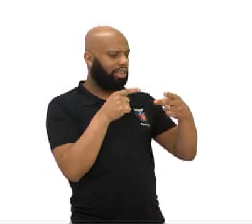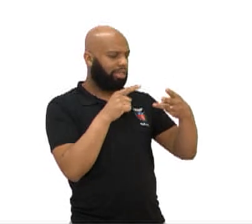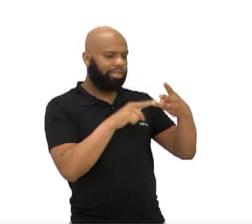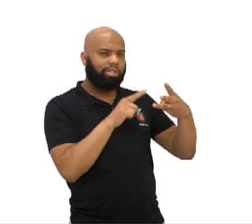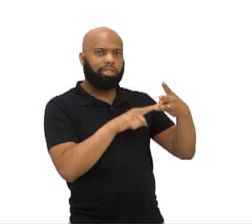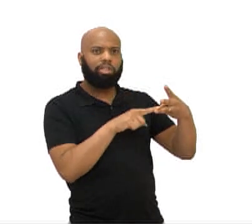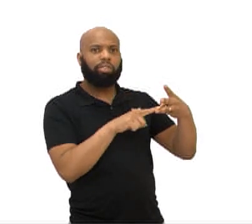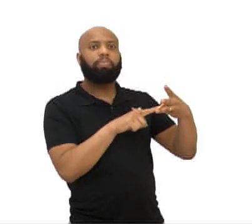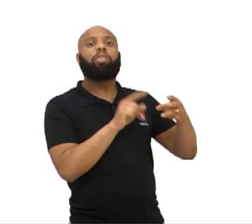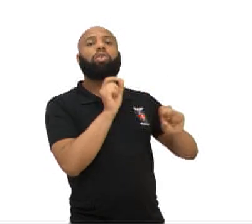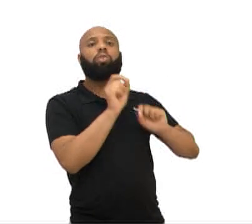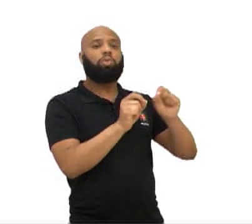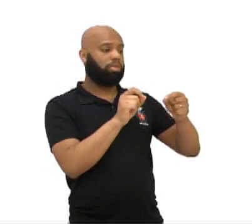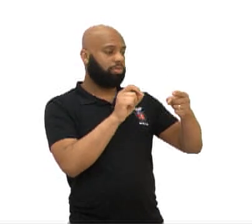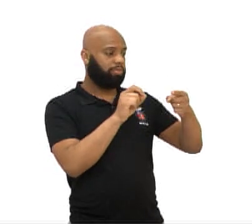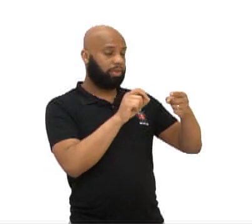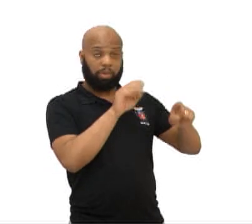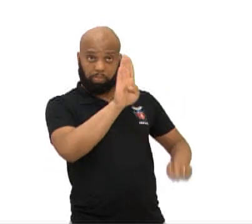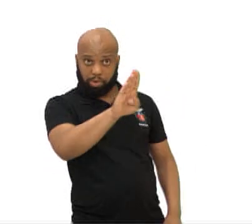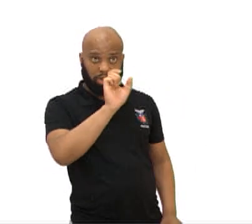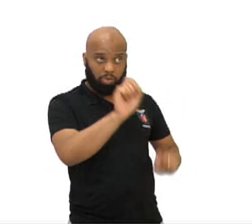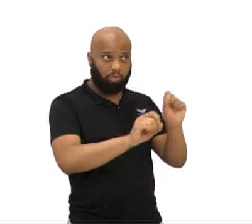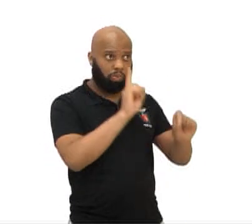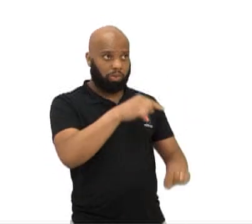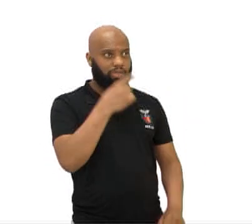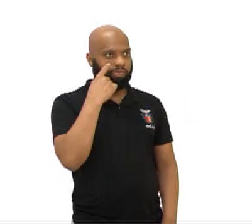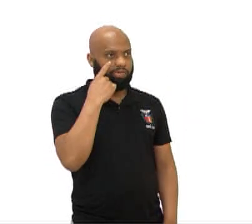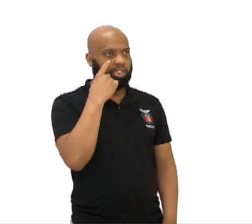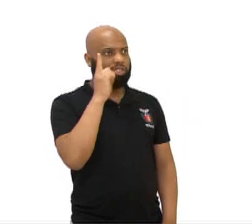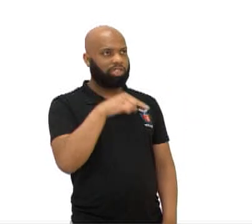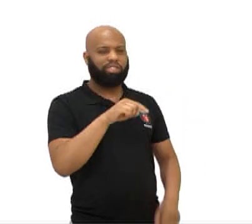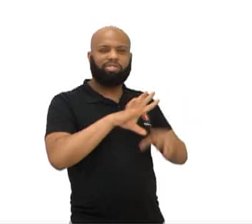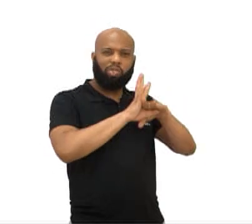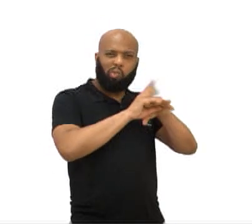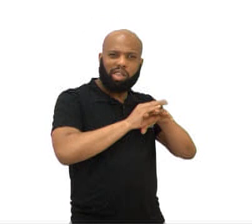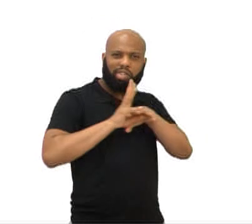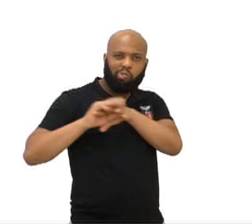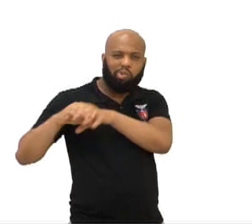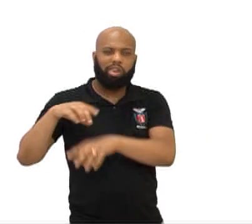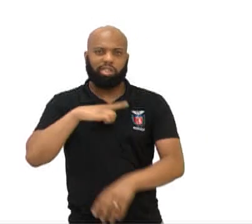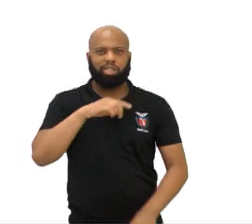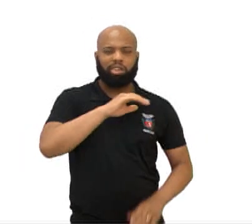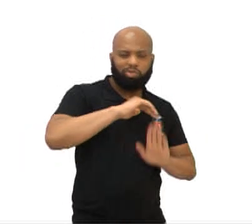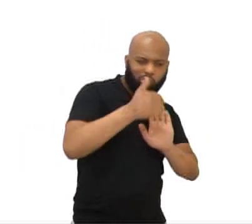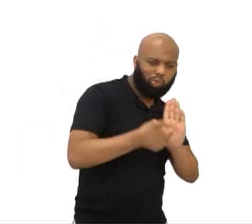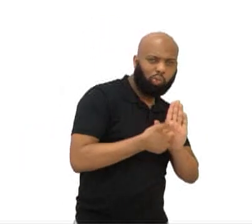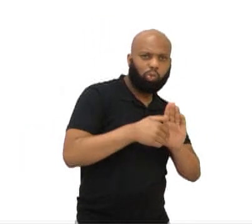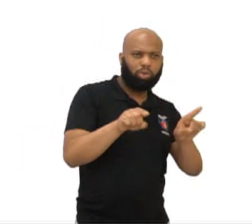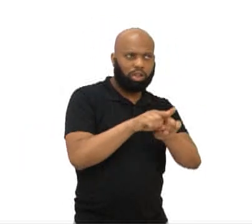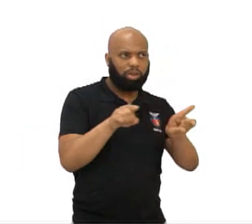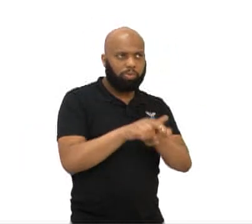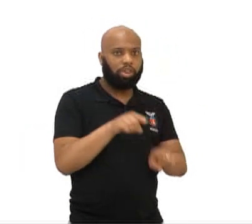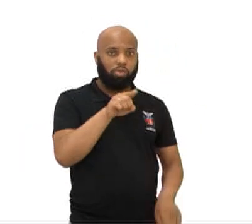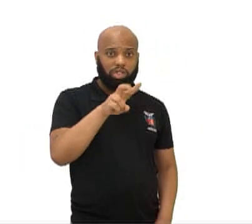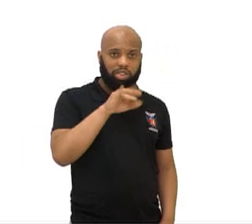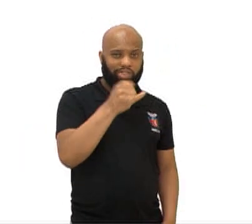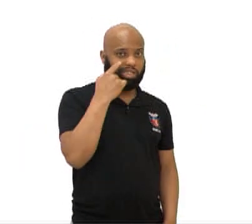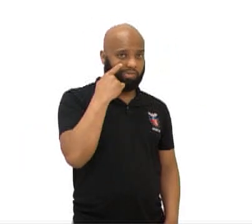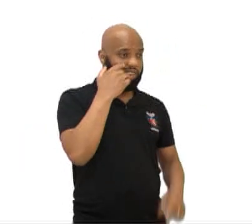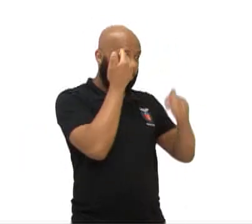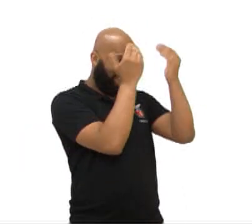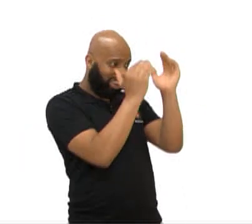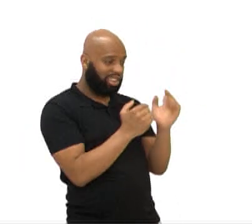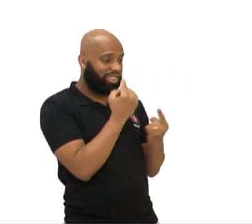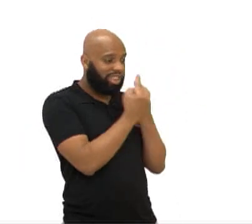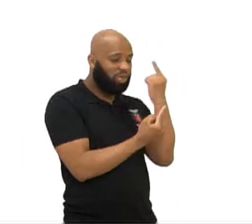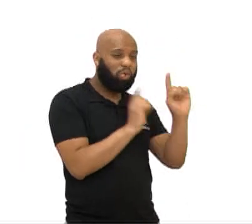letra B, temos ali olho com hipermetropia, o segundo, olho normal, terceiro, olho com miopia. Na letra C, olho